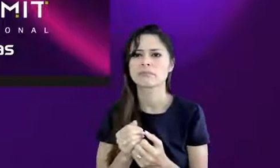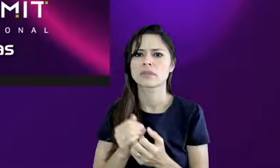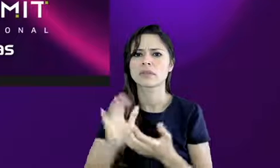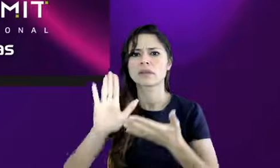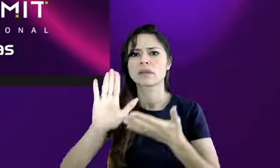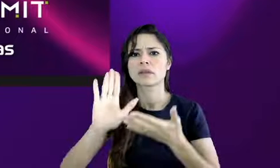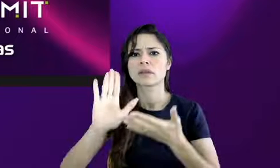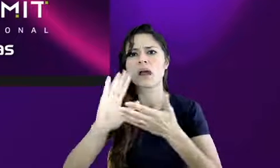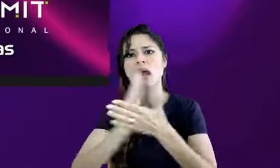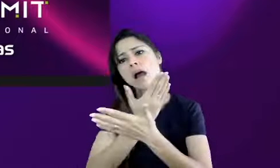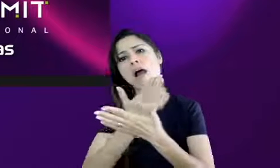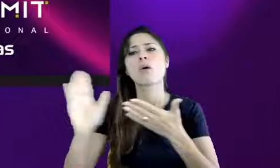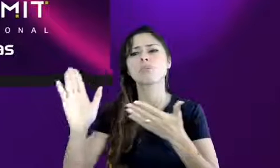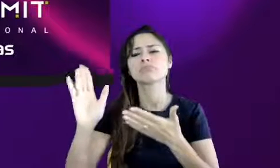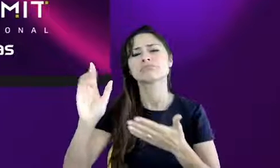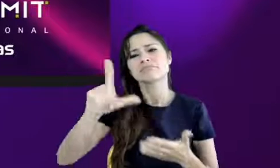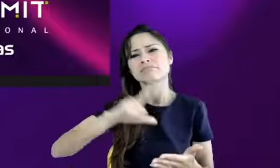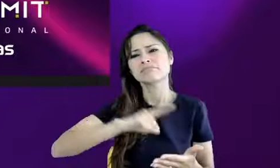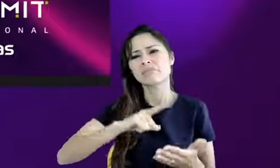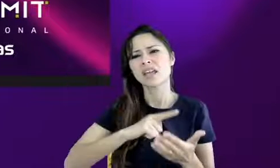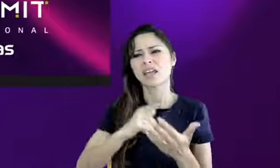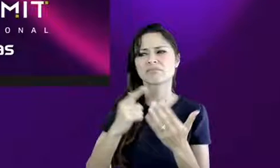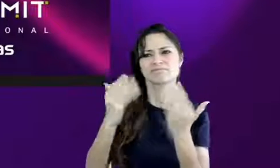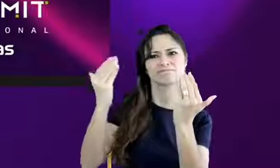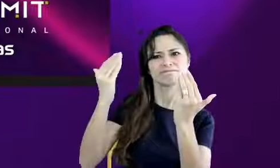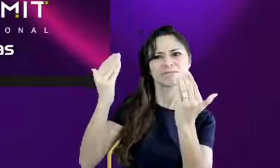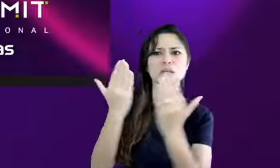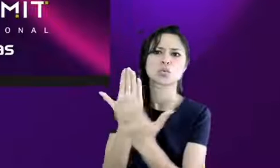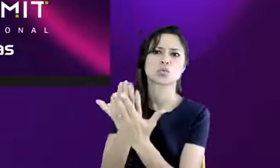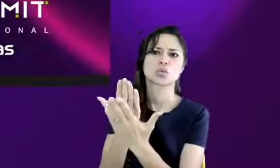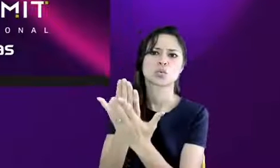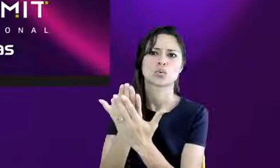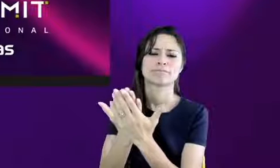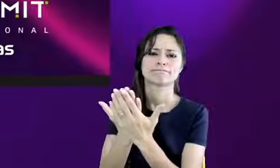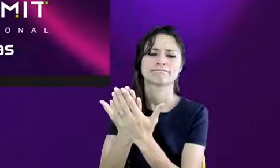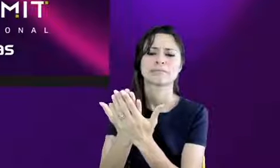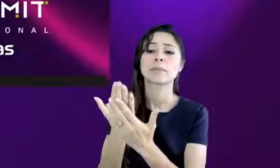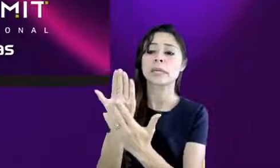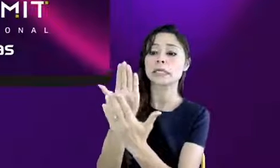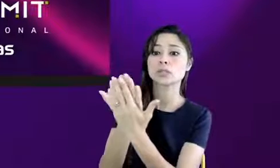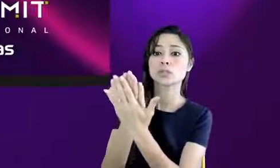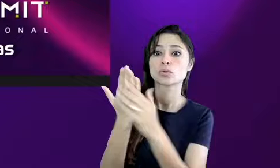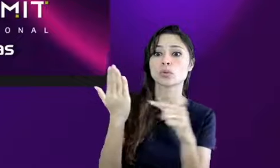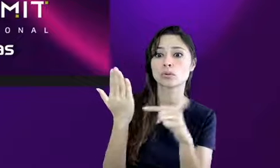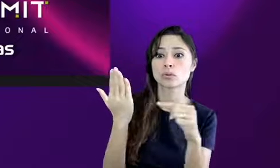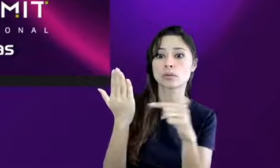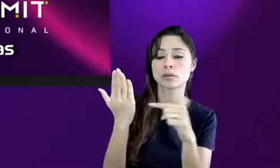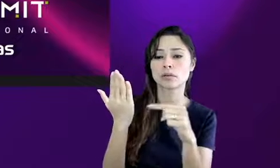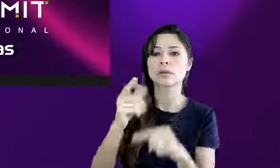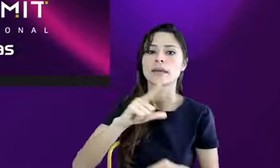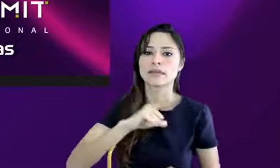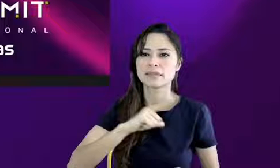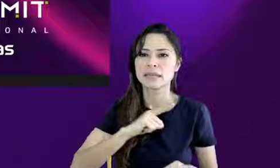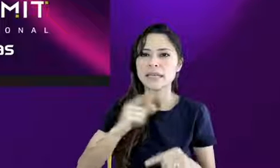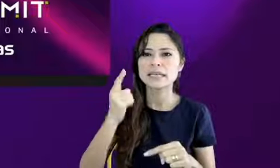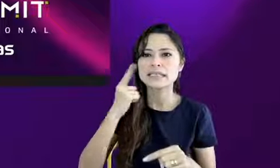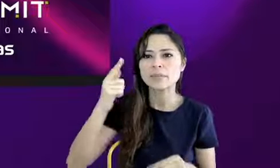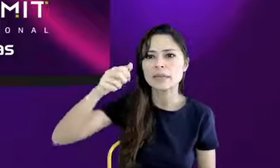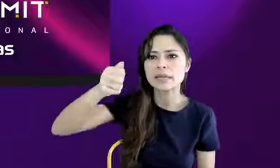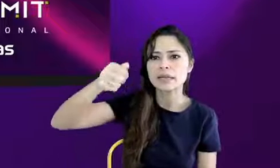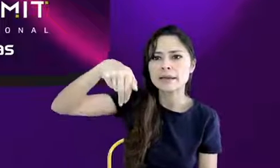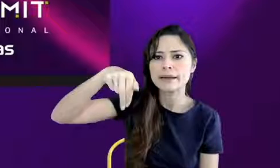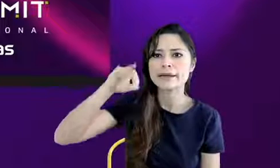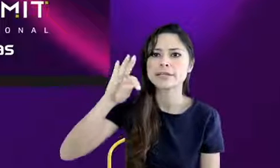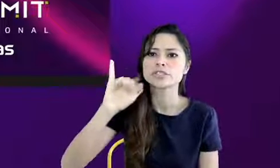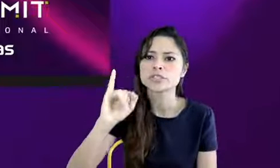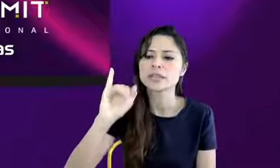posicionamento do vedolizumab, e esse estudo de vida real com pacientes falhados a anti-TNF, de um centro muito importante, que é o